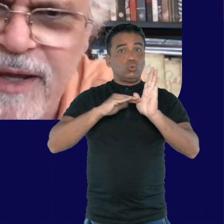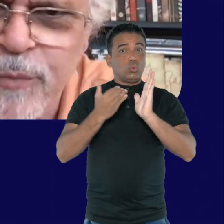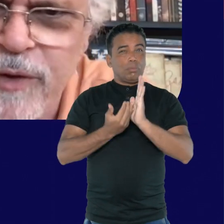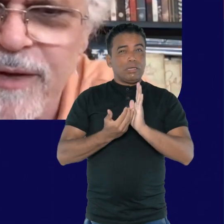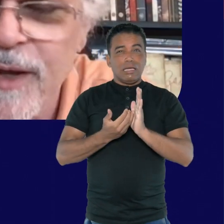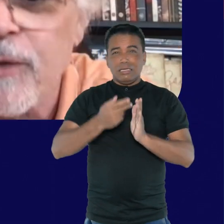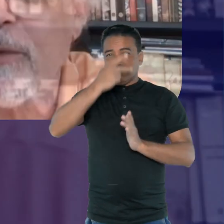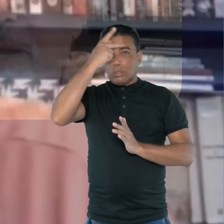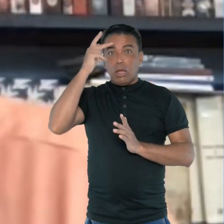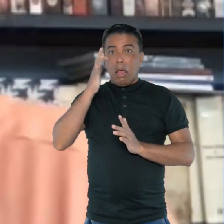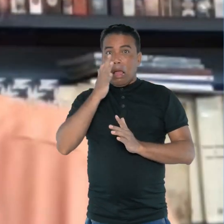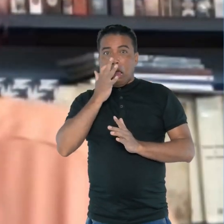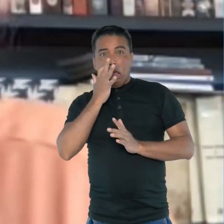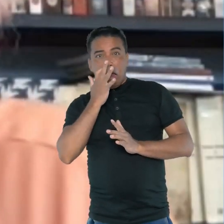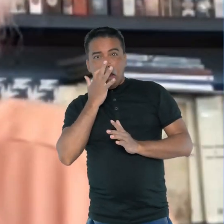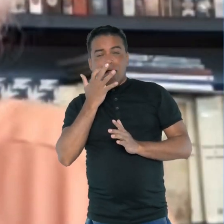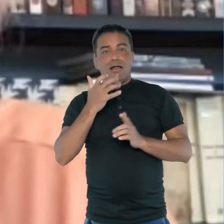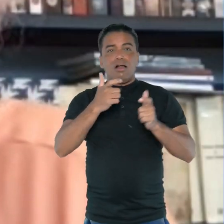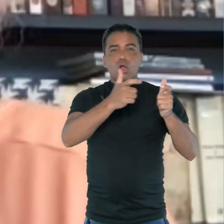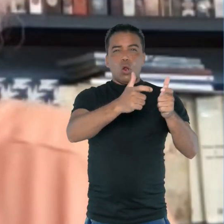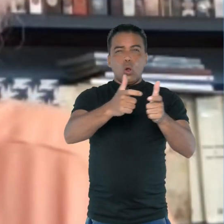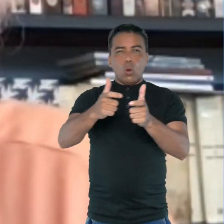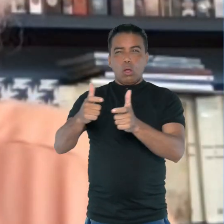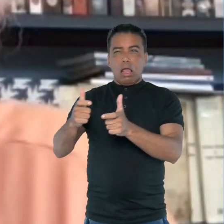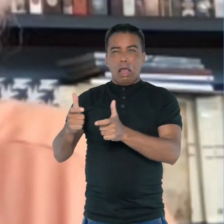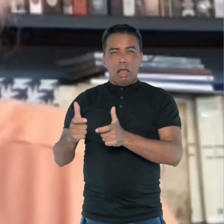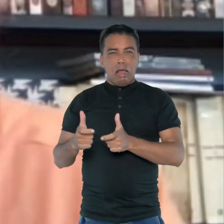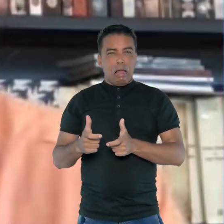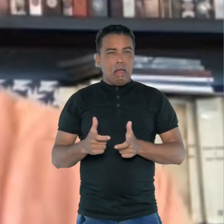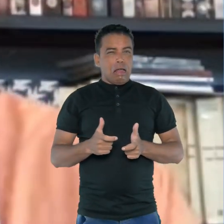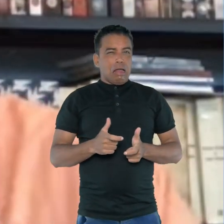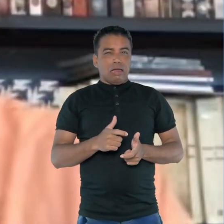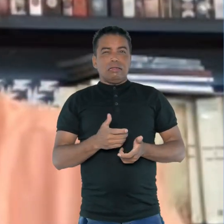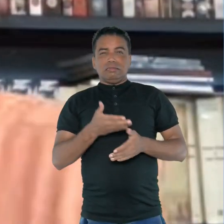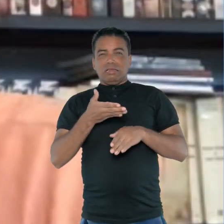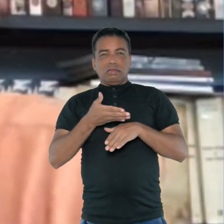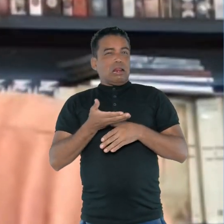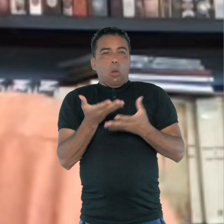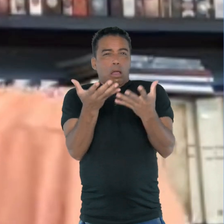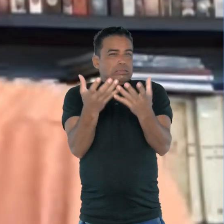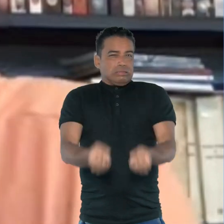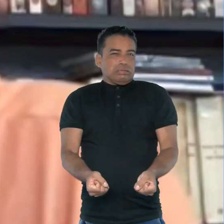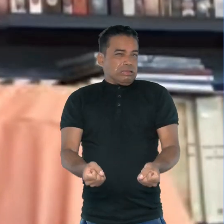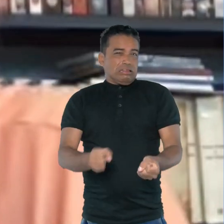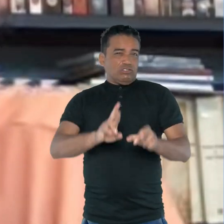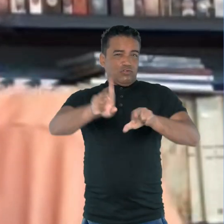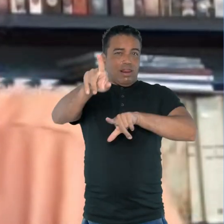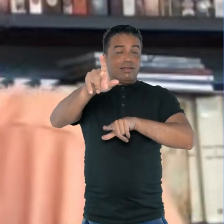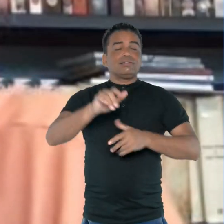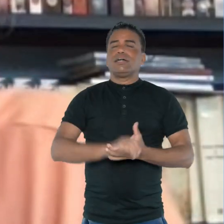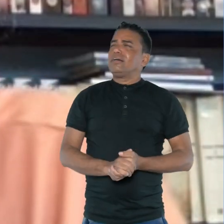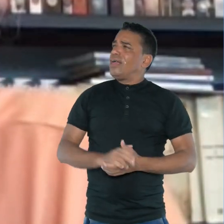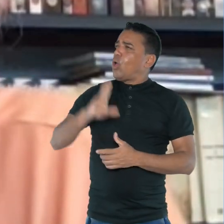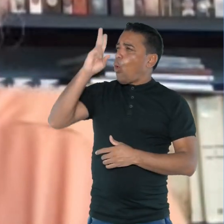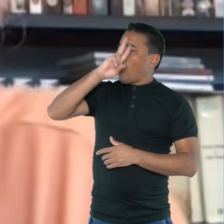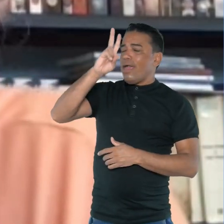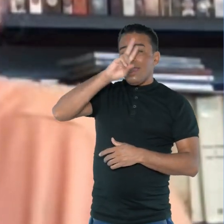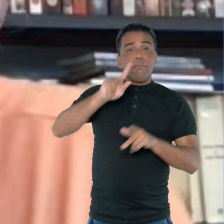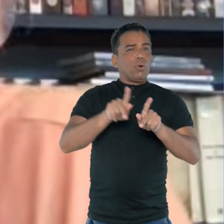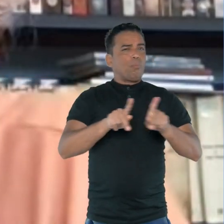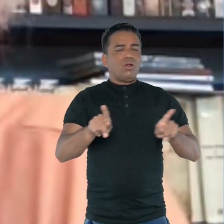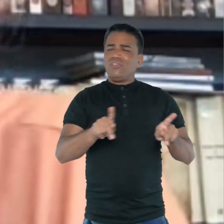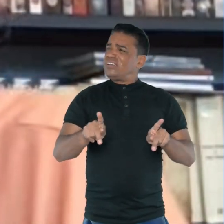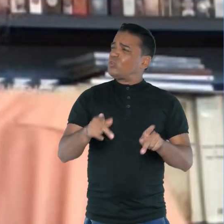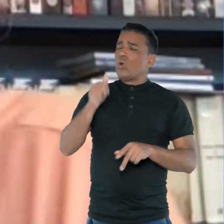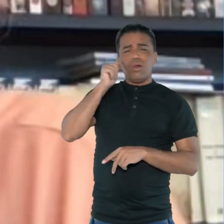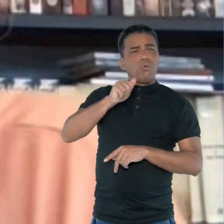cidade na época, Lugares Intoleráveis. Lembro até que uma certa professora comentou, mas